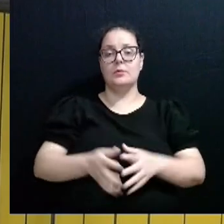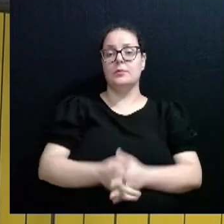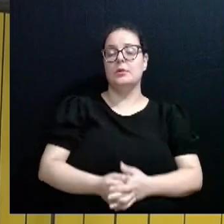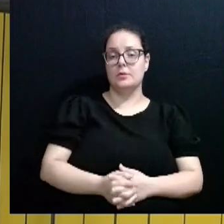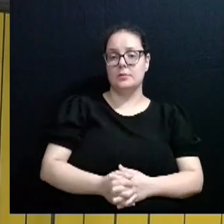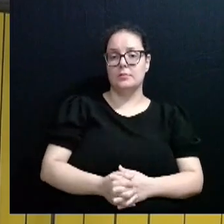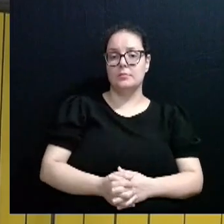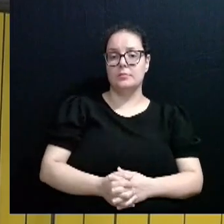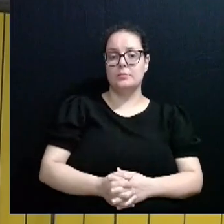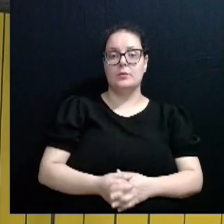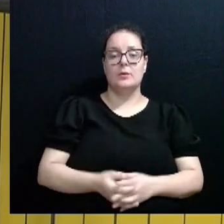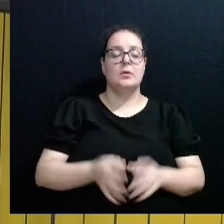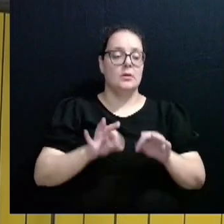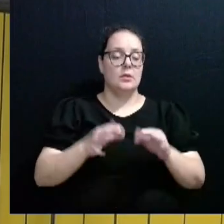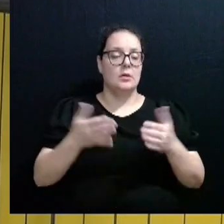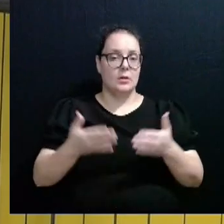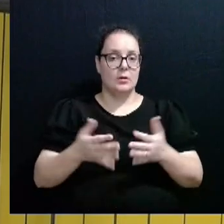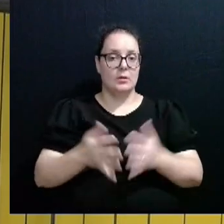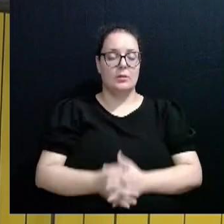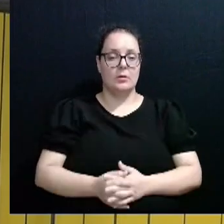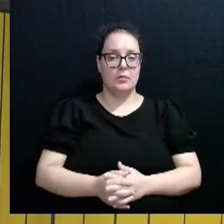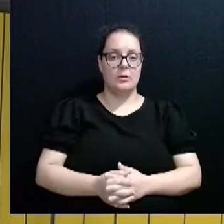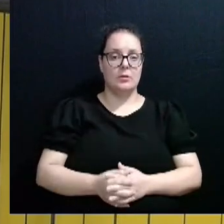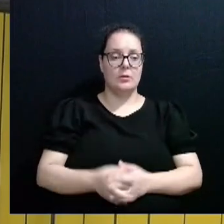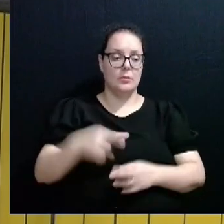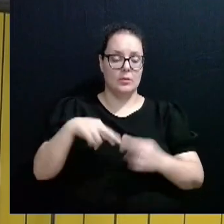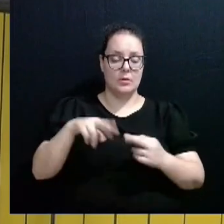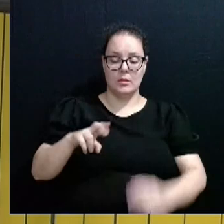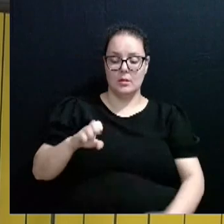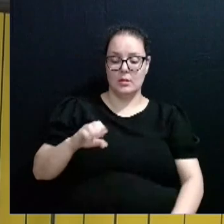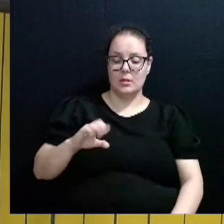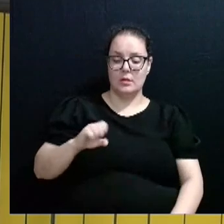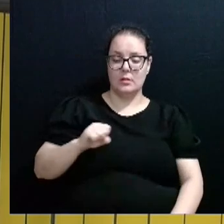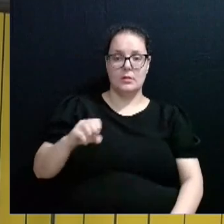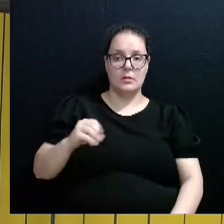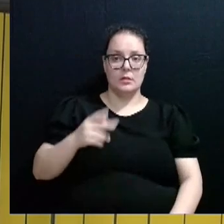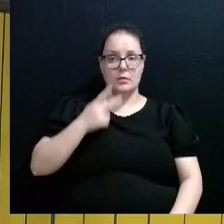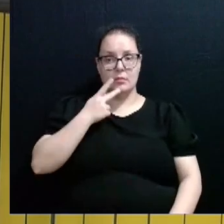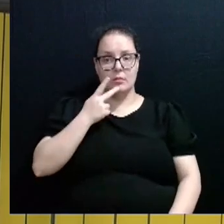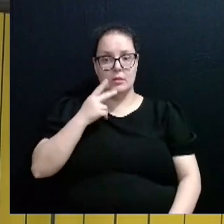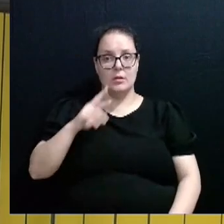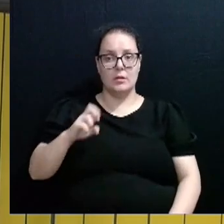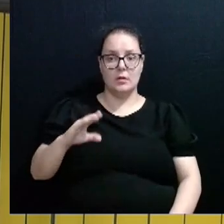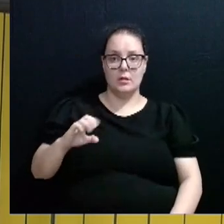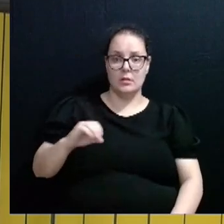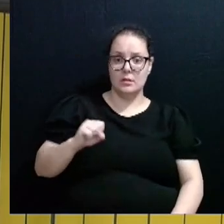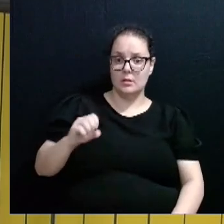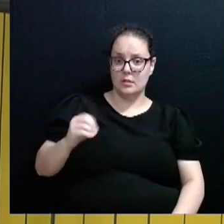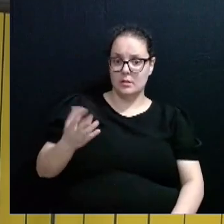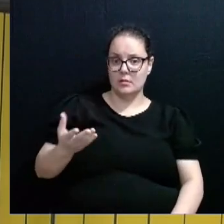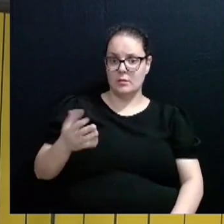Certo. Agora, sobre recesso, a gente ouve muito falar sobre recesso, mas